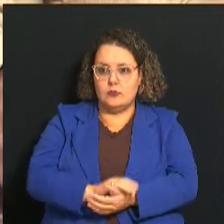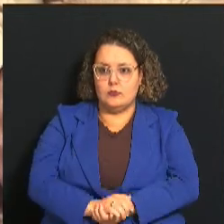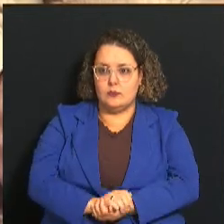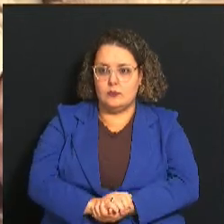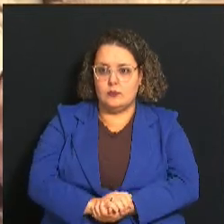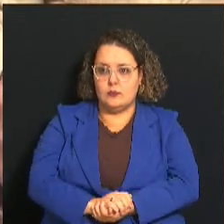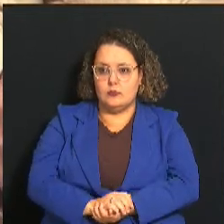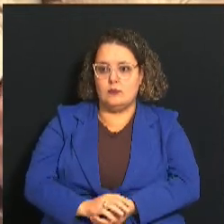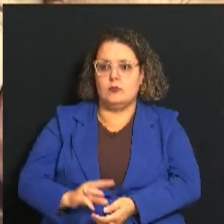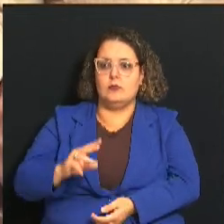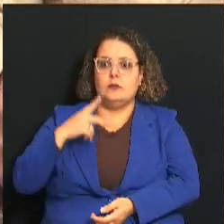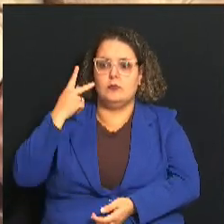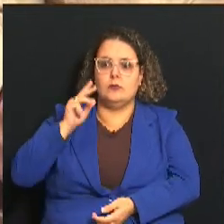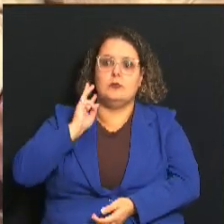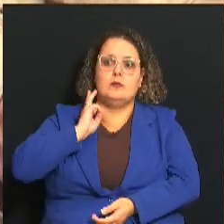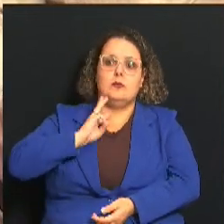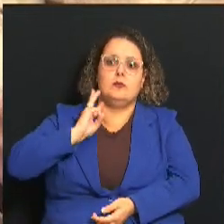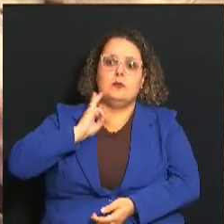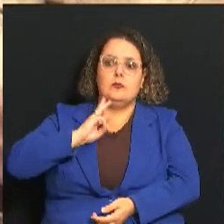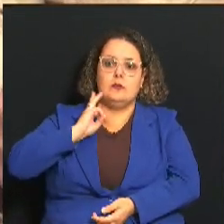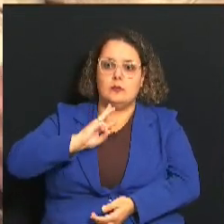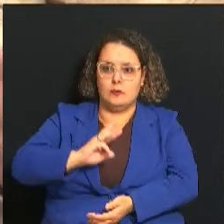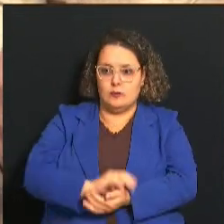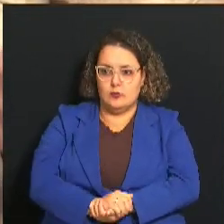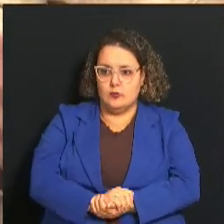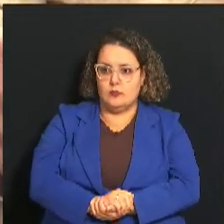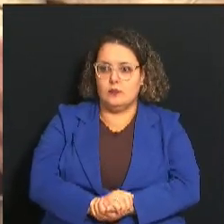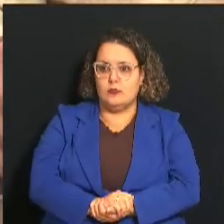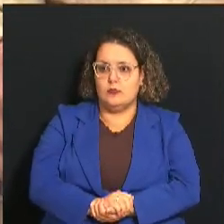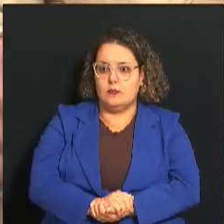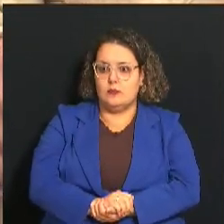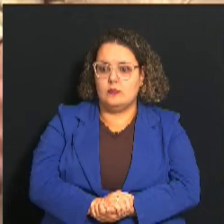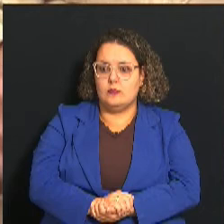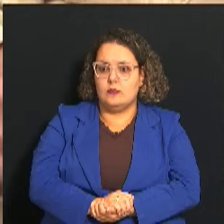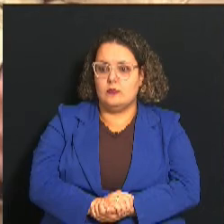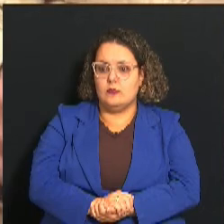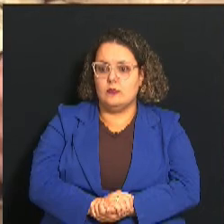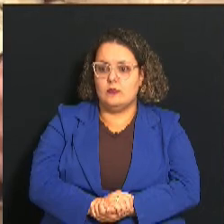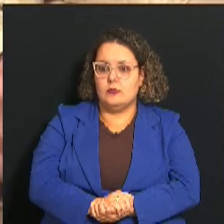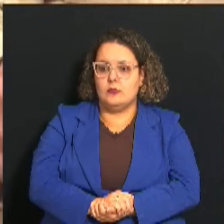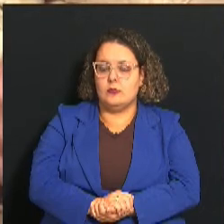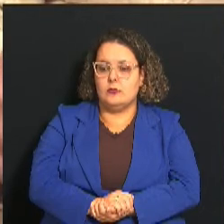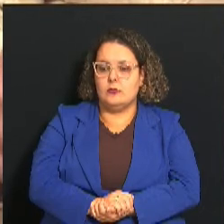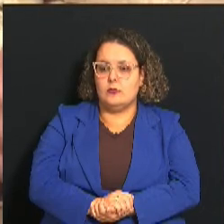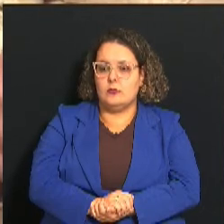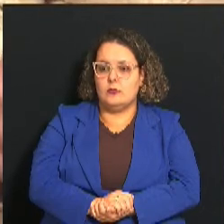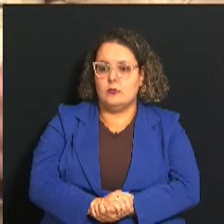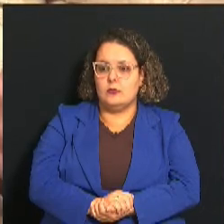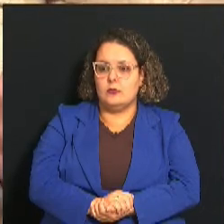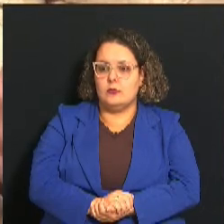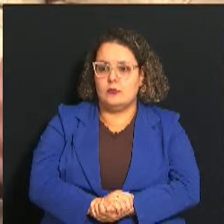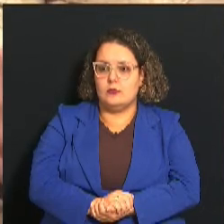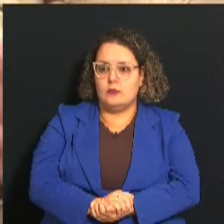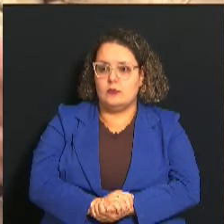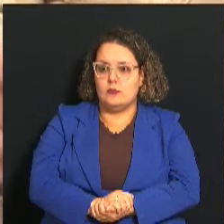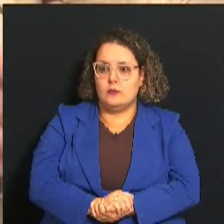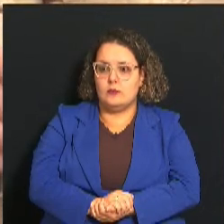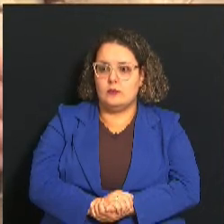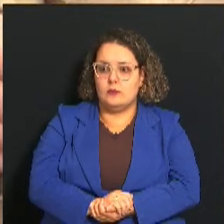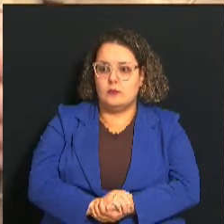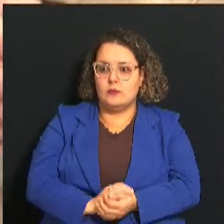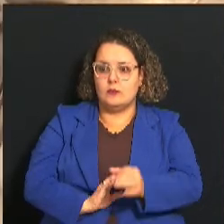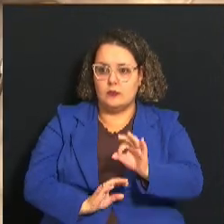o vereador Cecílio, é isso? Sim. É isso? Aí nós temos mais outros 2 ou 3